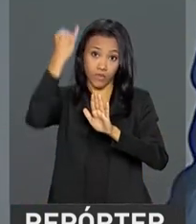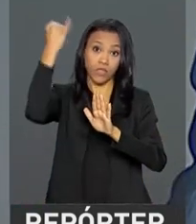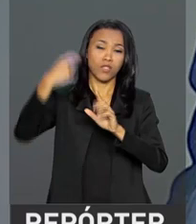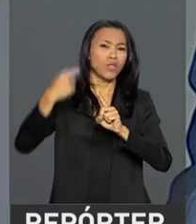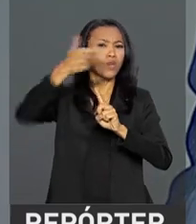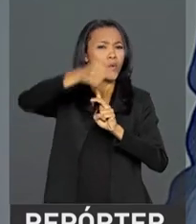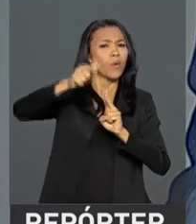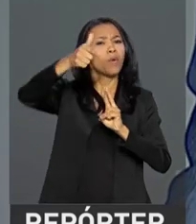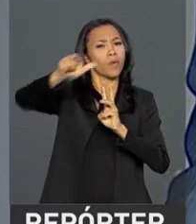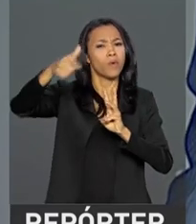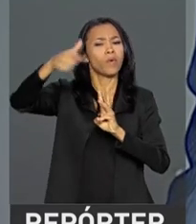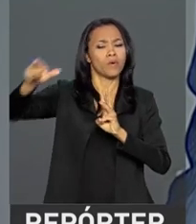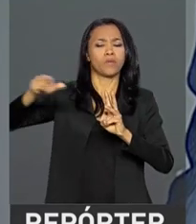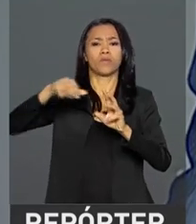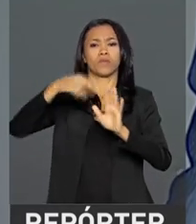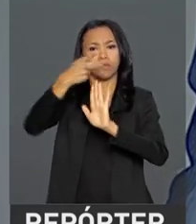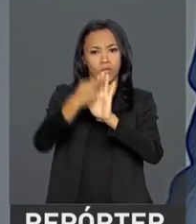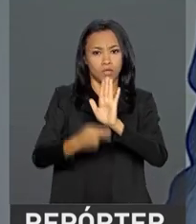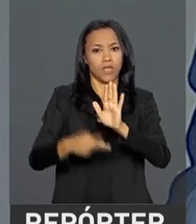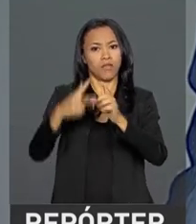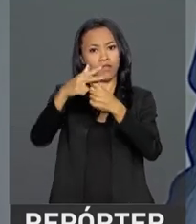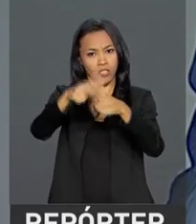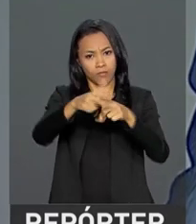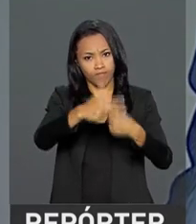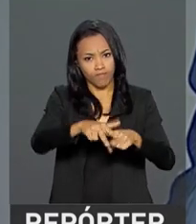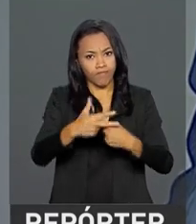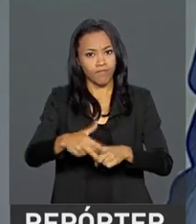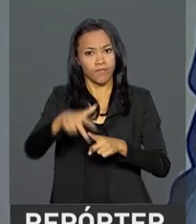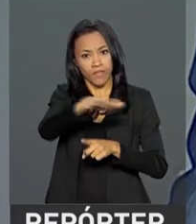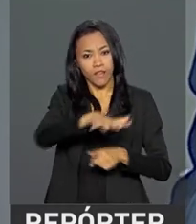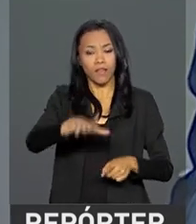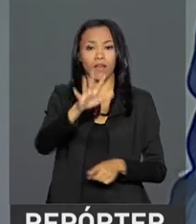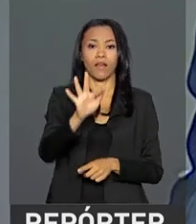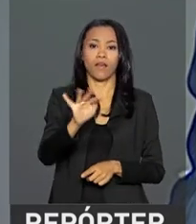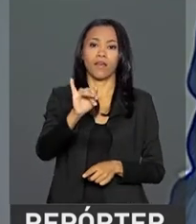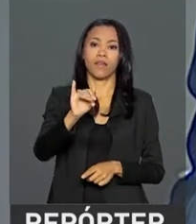de ajuste fiscal é que